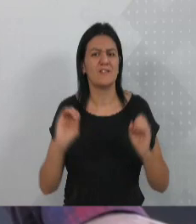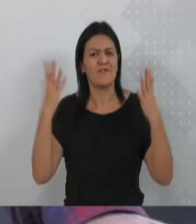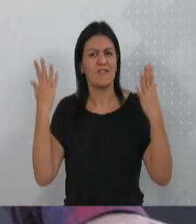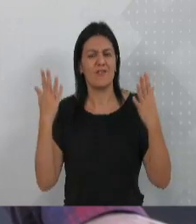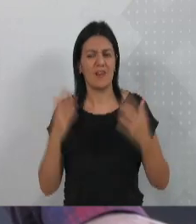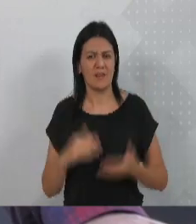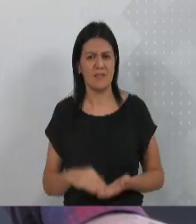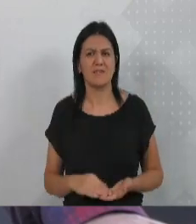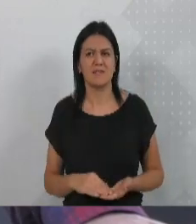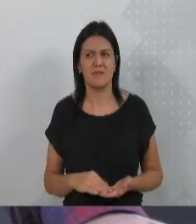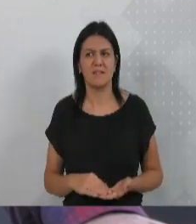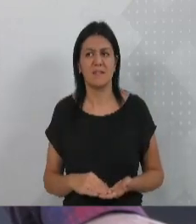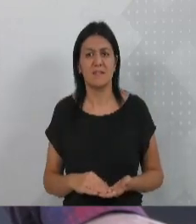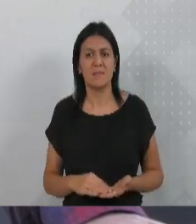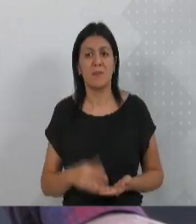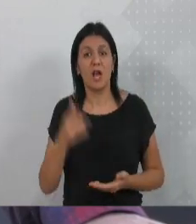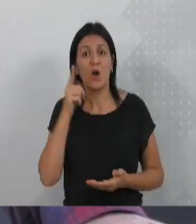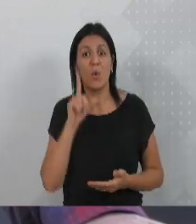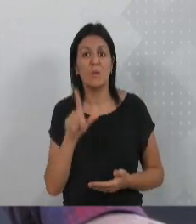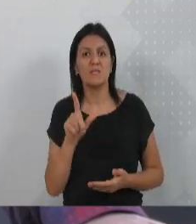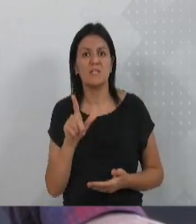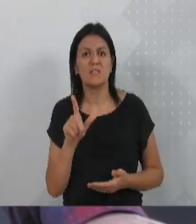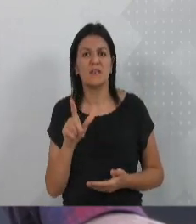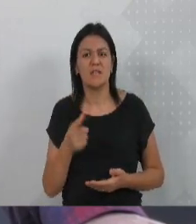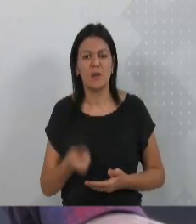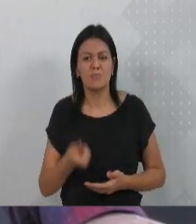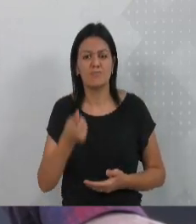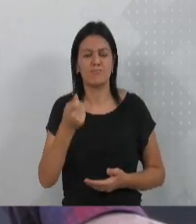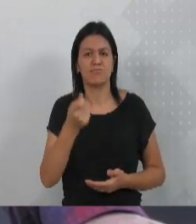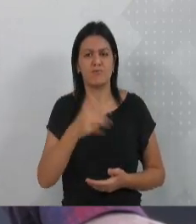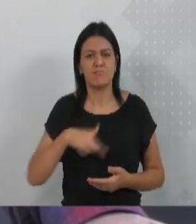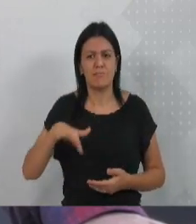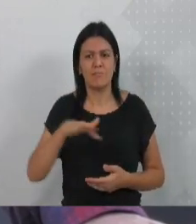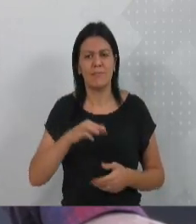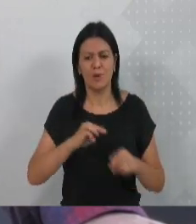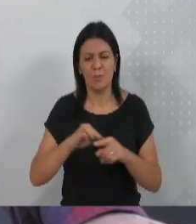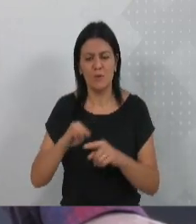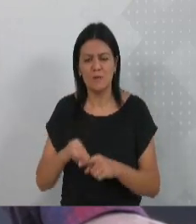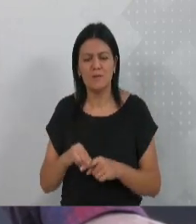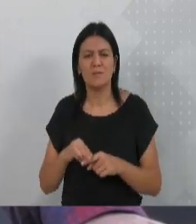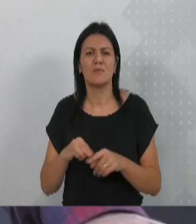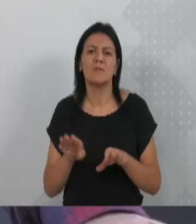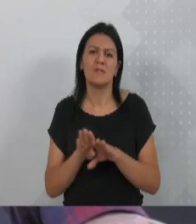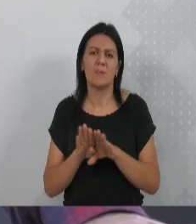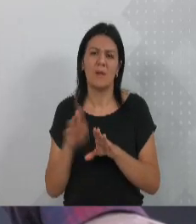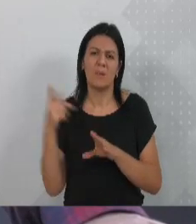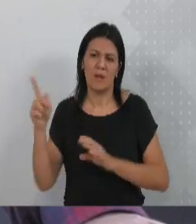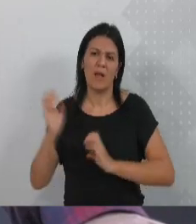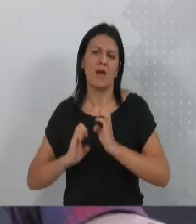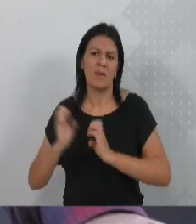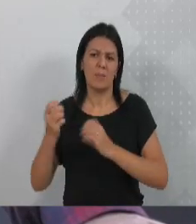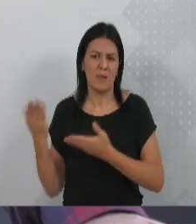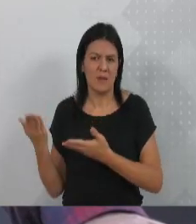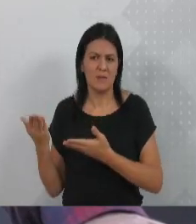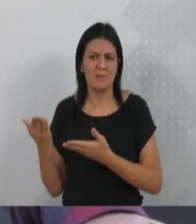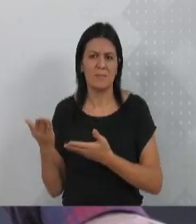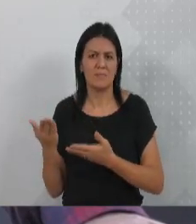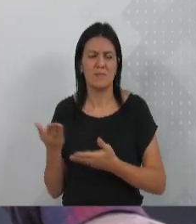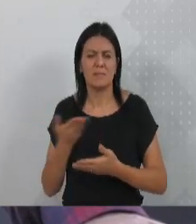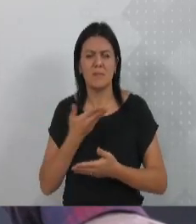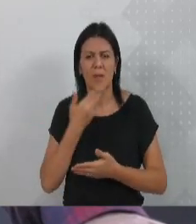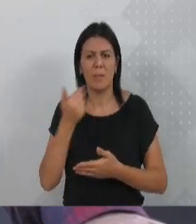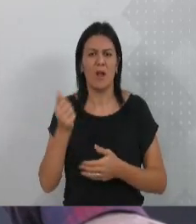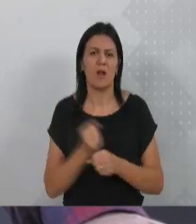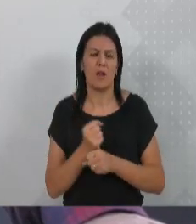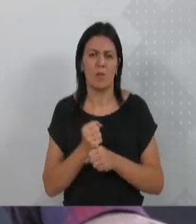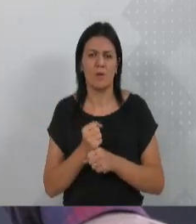atração de renda trazendo gerando riqueza para o município e também para elas também poder eh passar um ano um